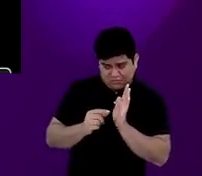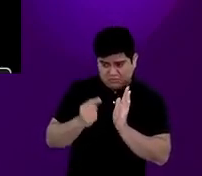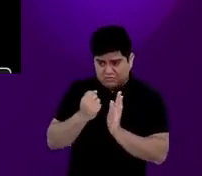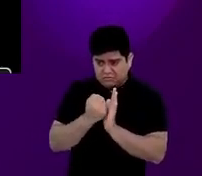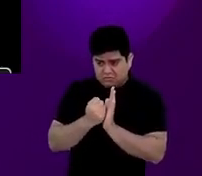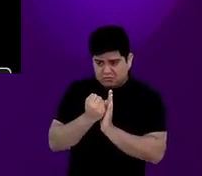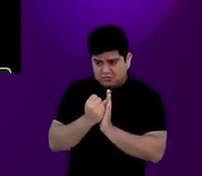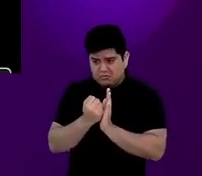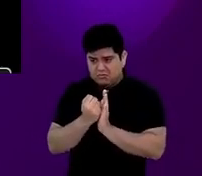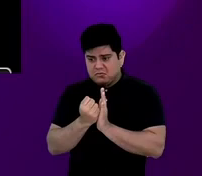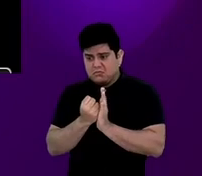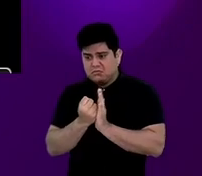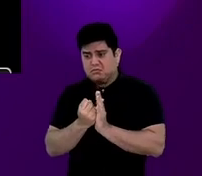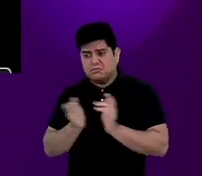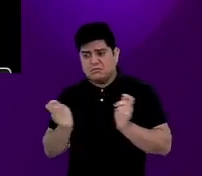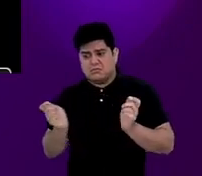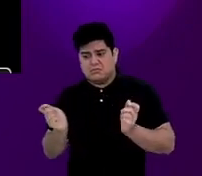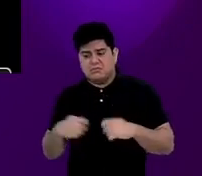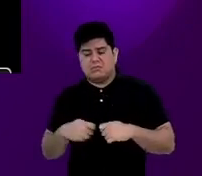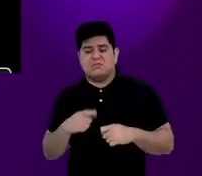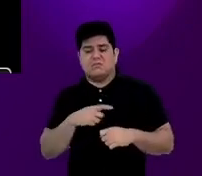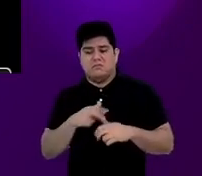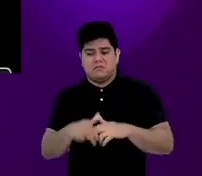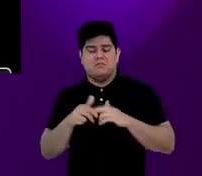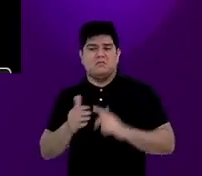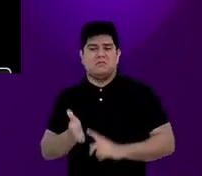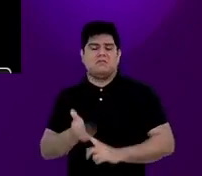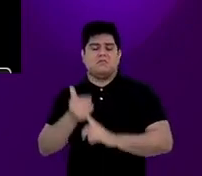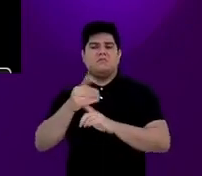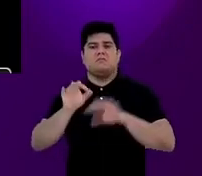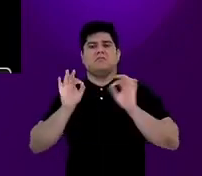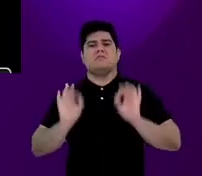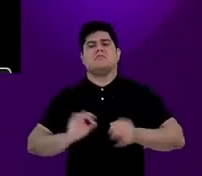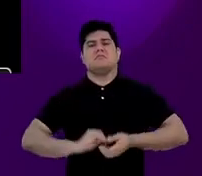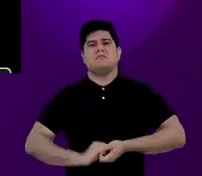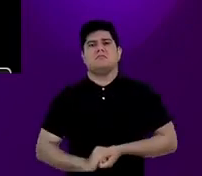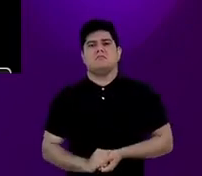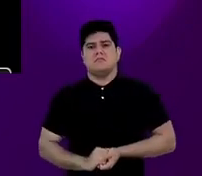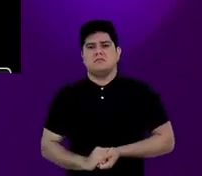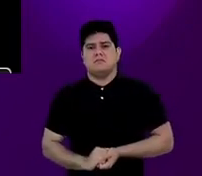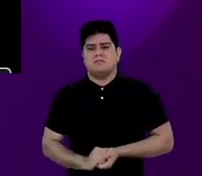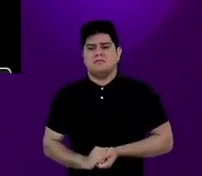ser preservado pelo advento da tecnologia, sem dúvida nenhuma.